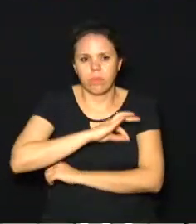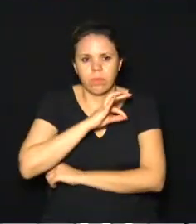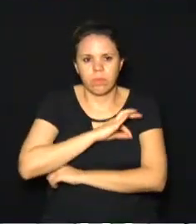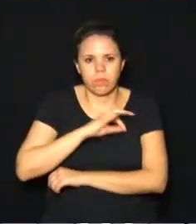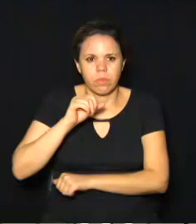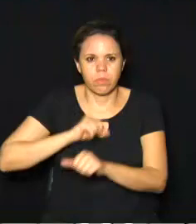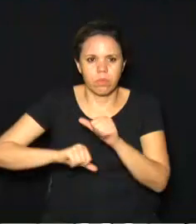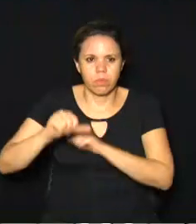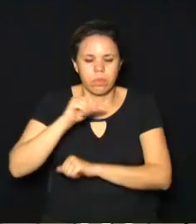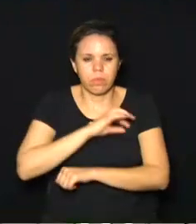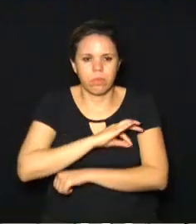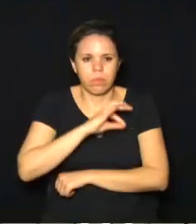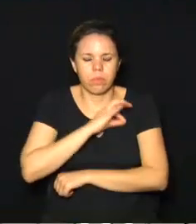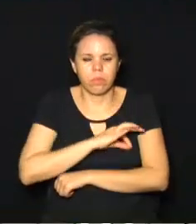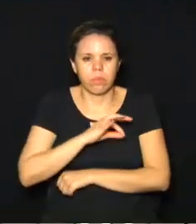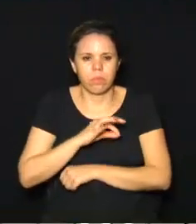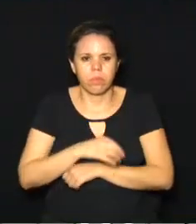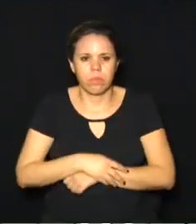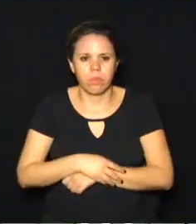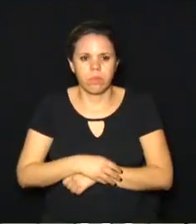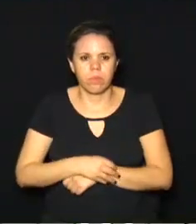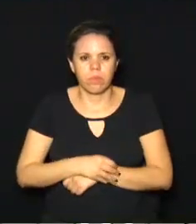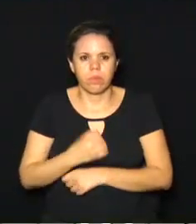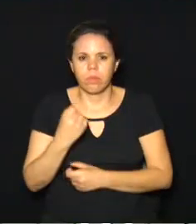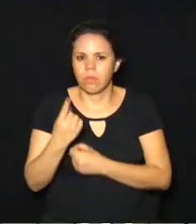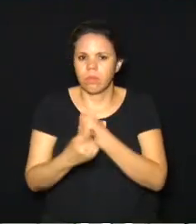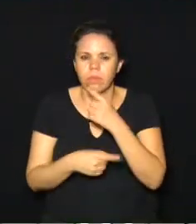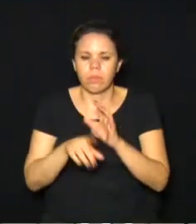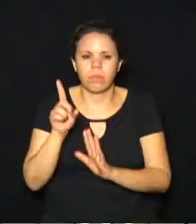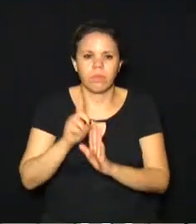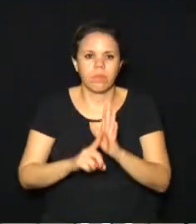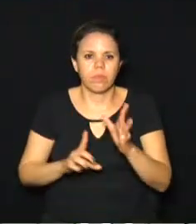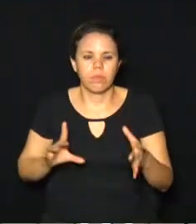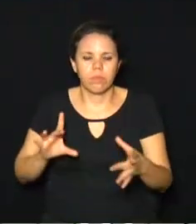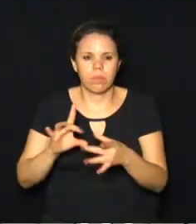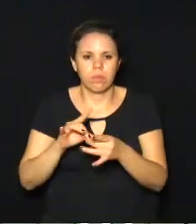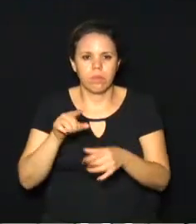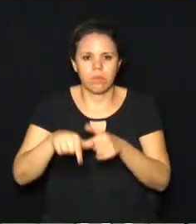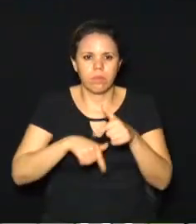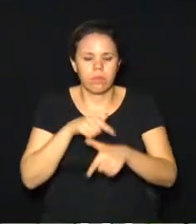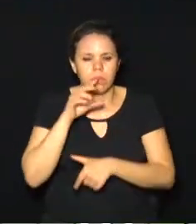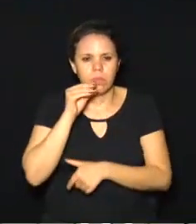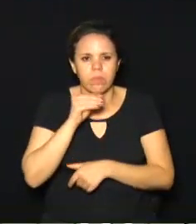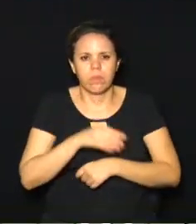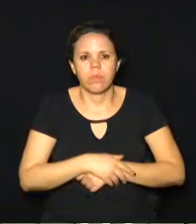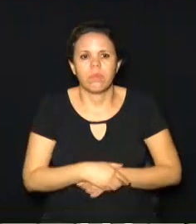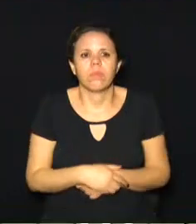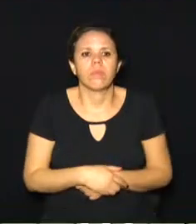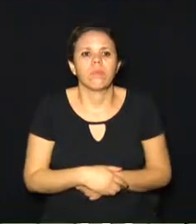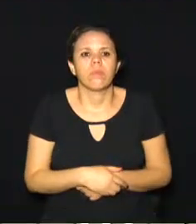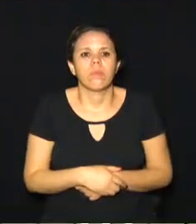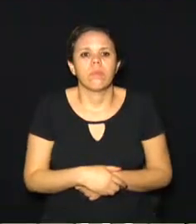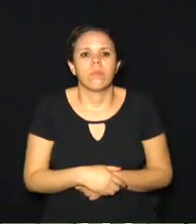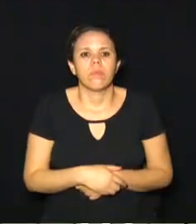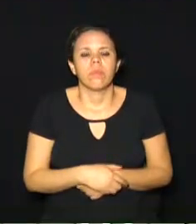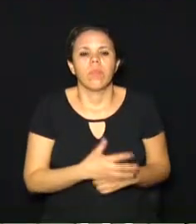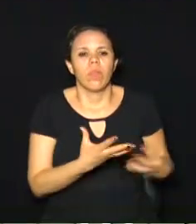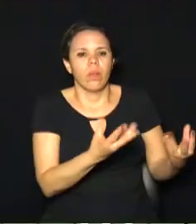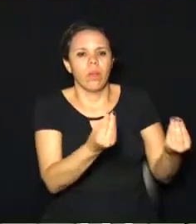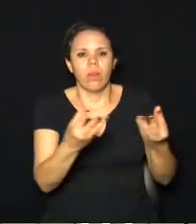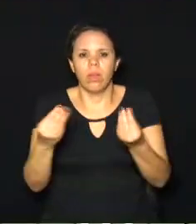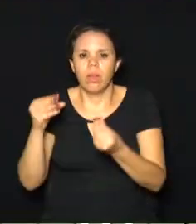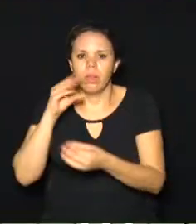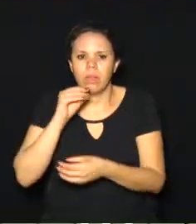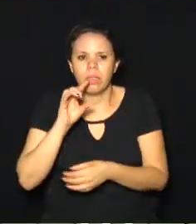vira o salário para alguns direitos que são vinculados a esses trabalhadores. Então, muitos estão recebendo só o